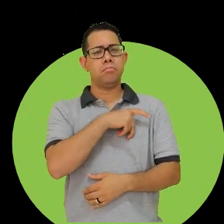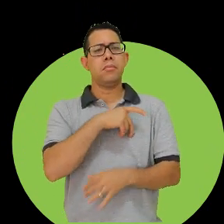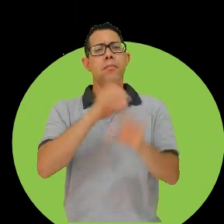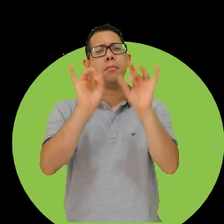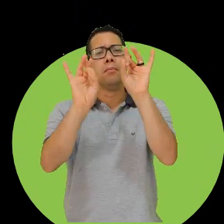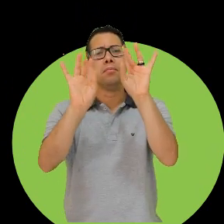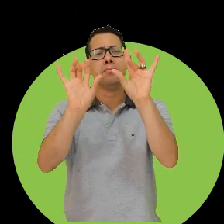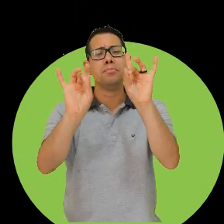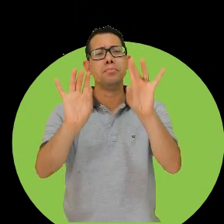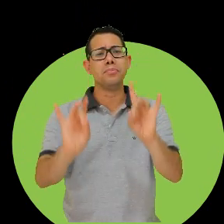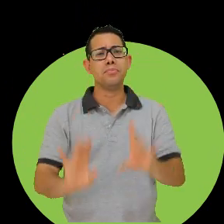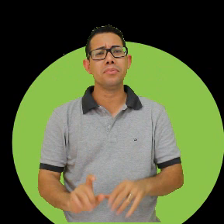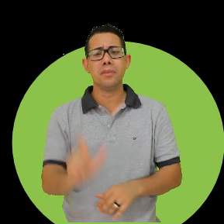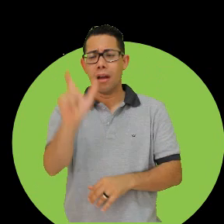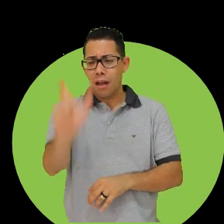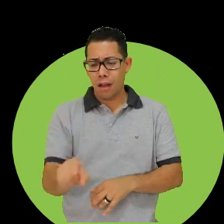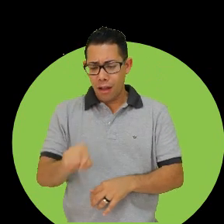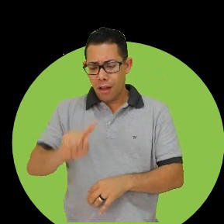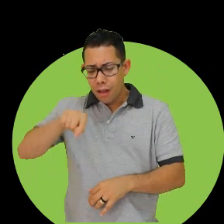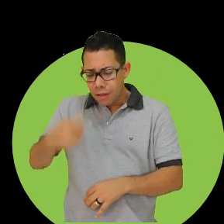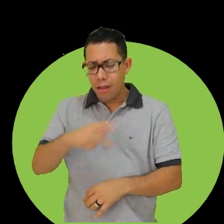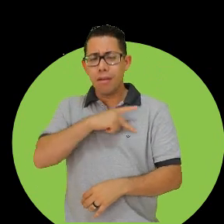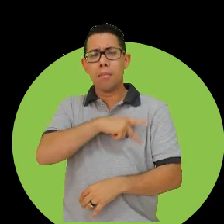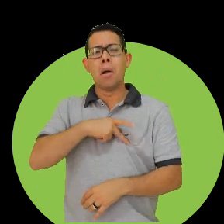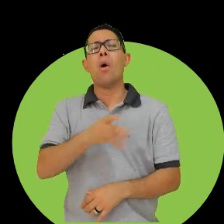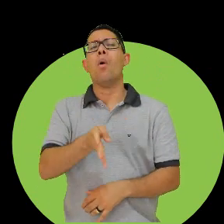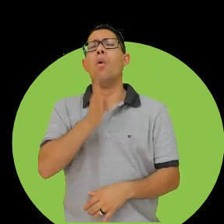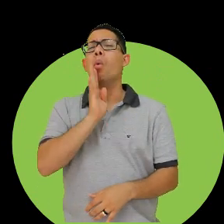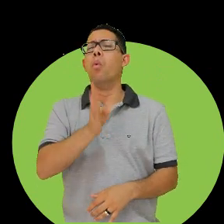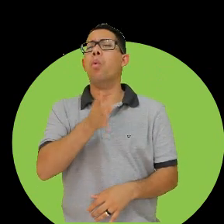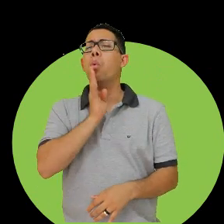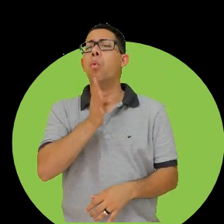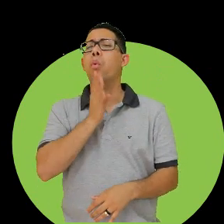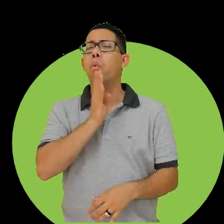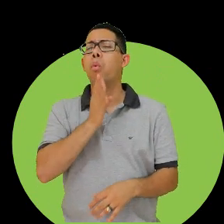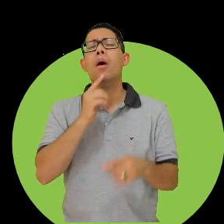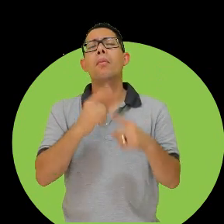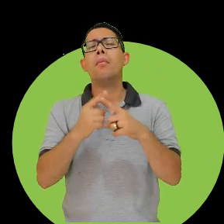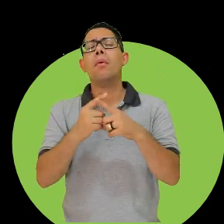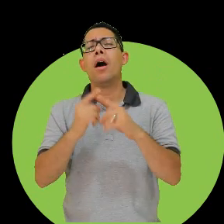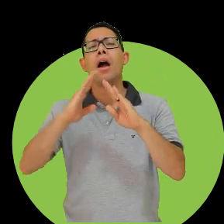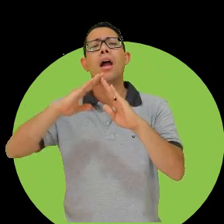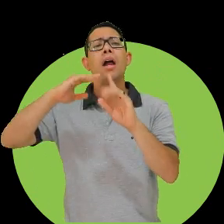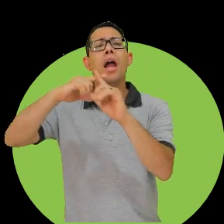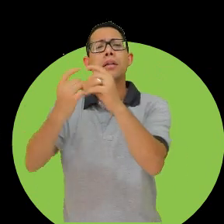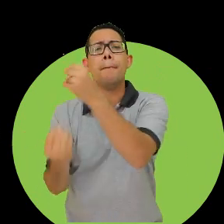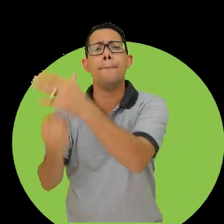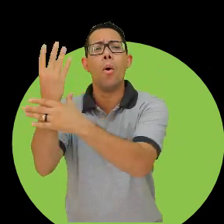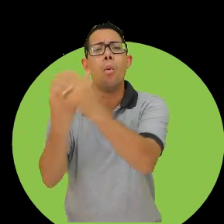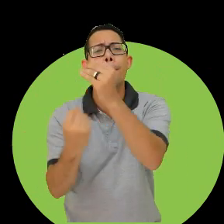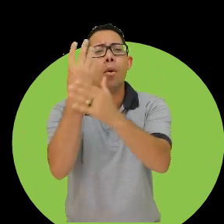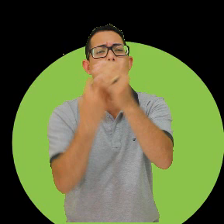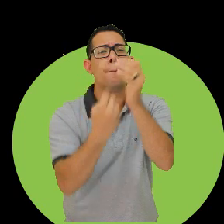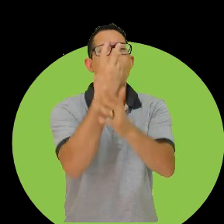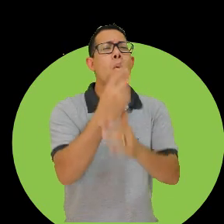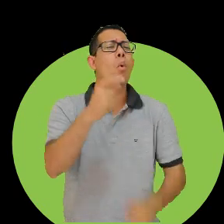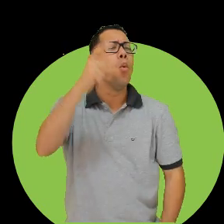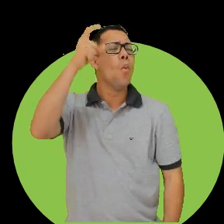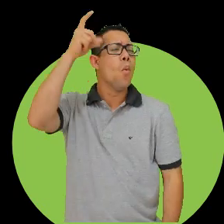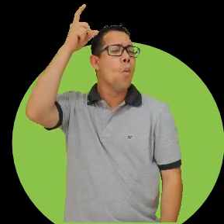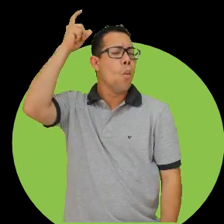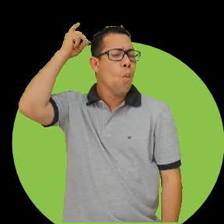singular. Por quê? É um homem muito conhecido, pois ele fundou várias igrejas no